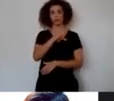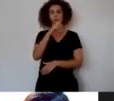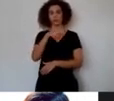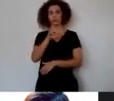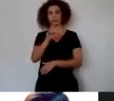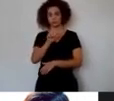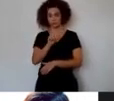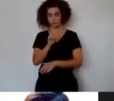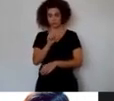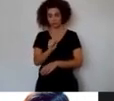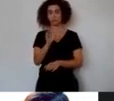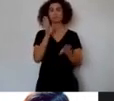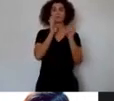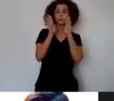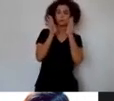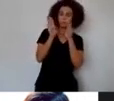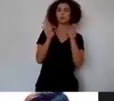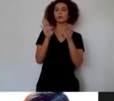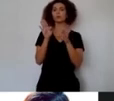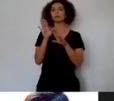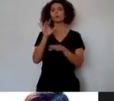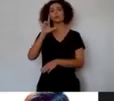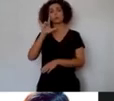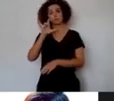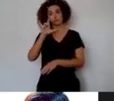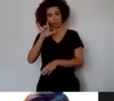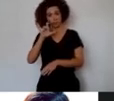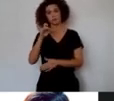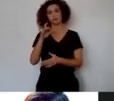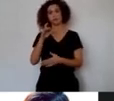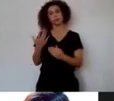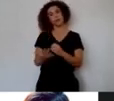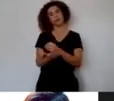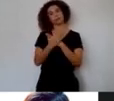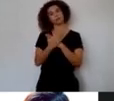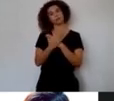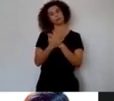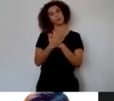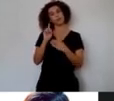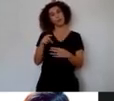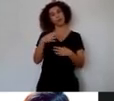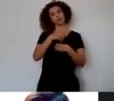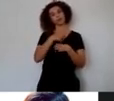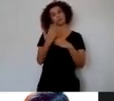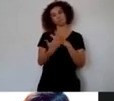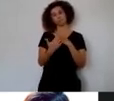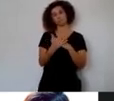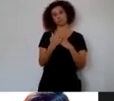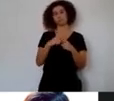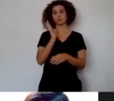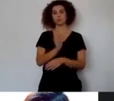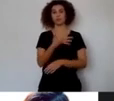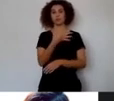Instagram, apoie os nossos projetos, porque aí já é uma forma de fazer a nossa resistência, né? Porque já são 10 anos